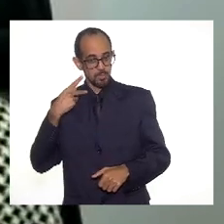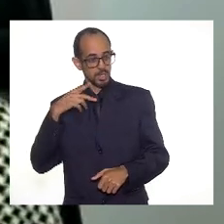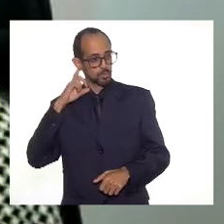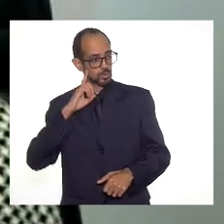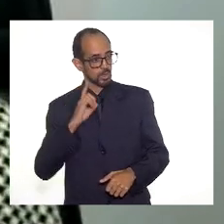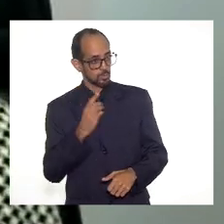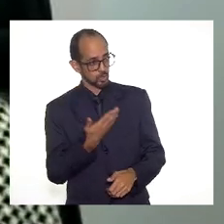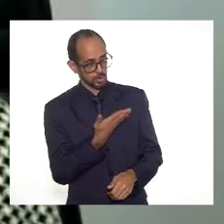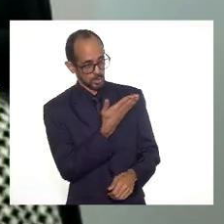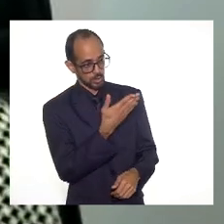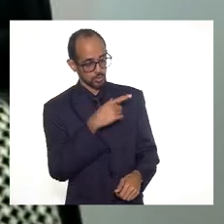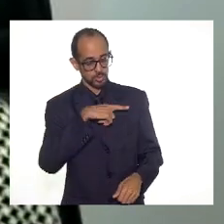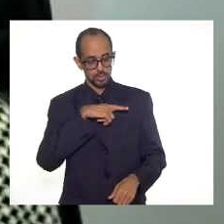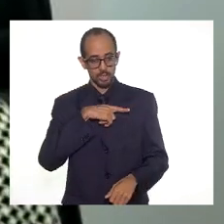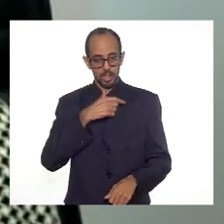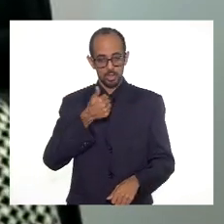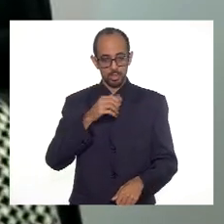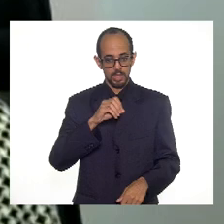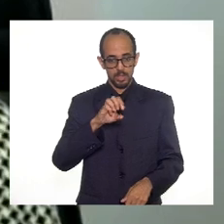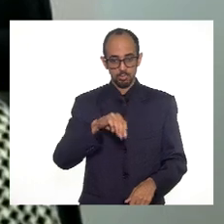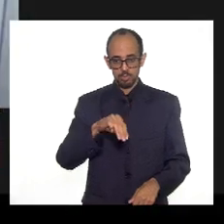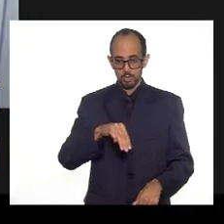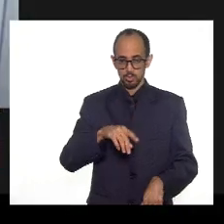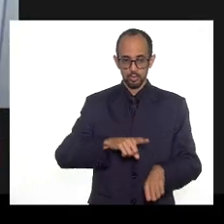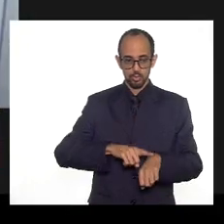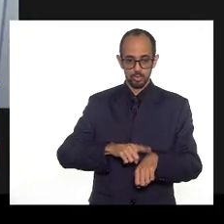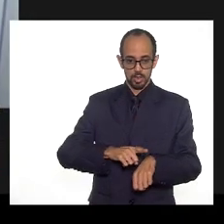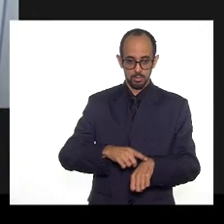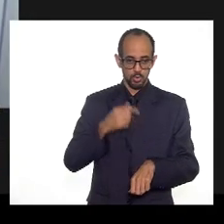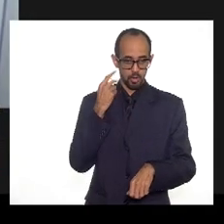Vossa Excelência dispõe de 10 minutos no tempo regimental.